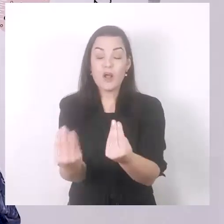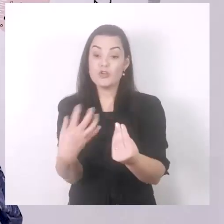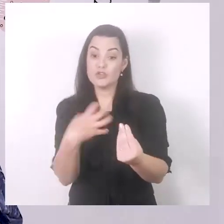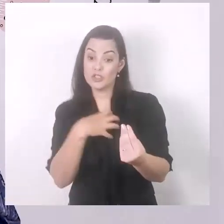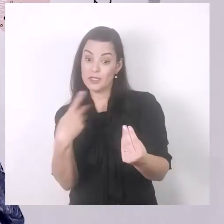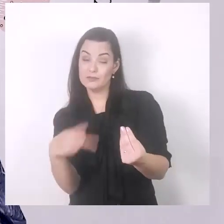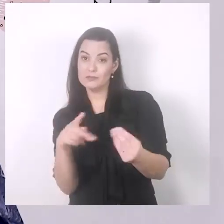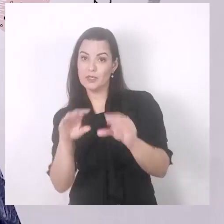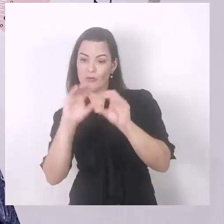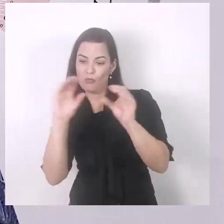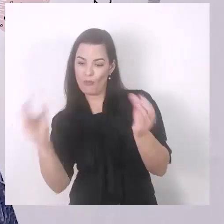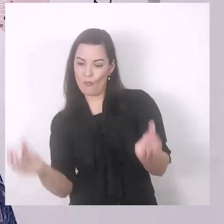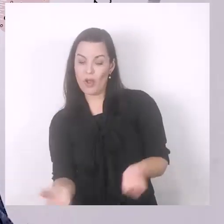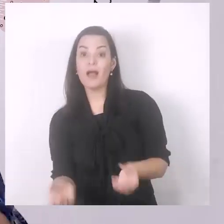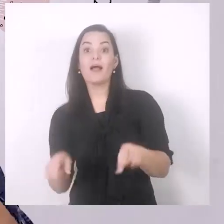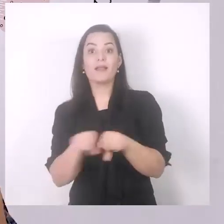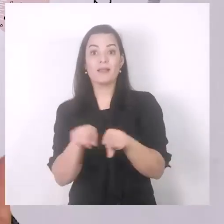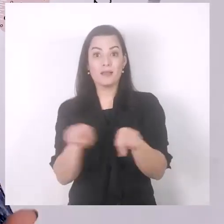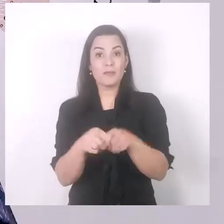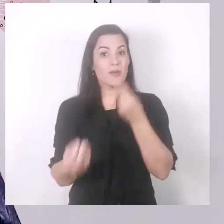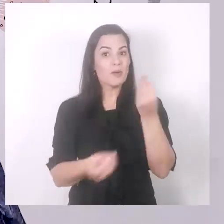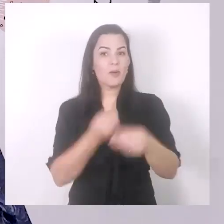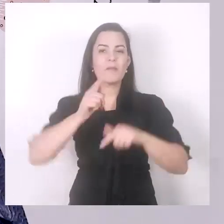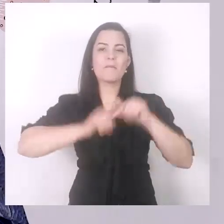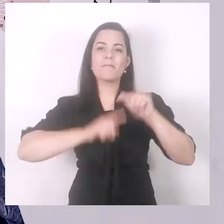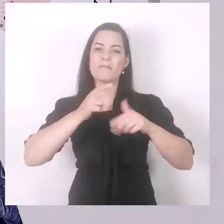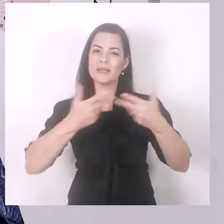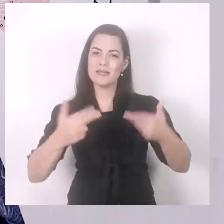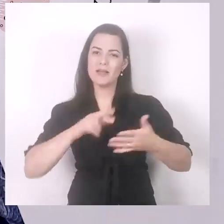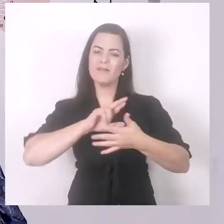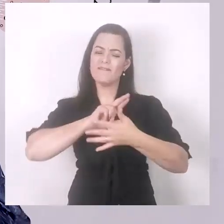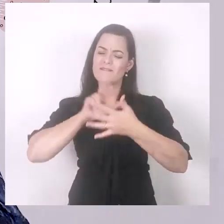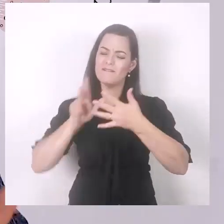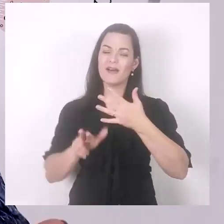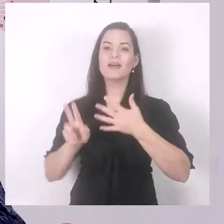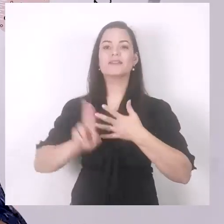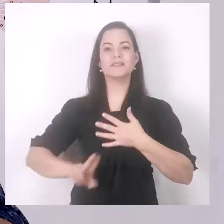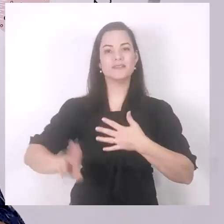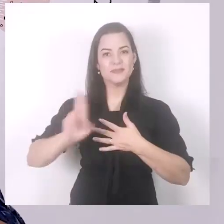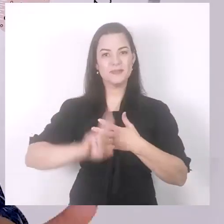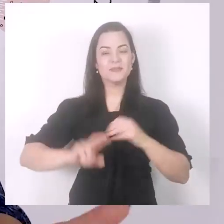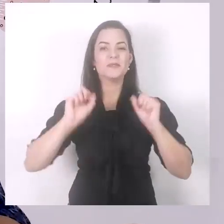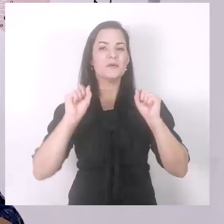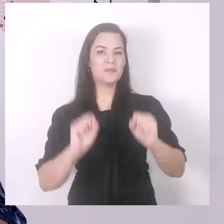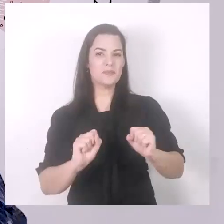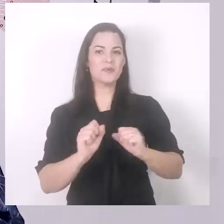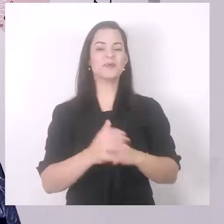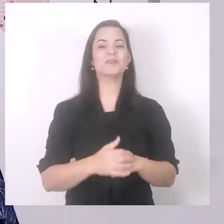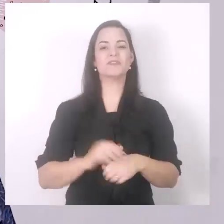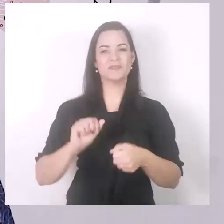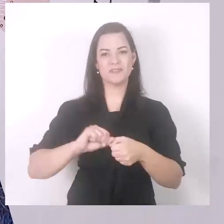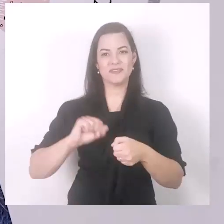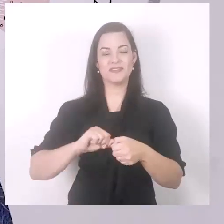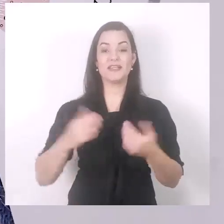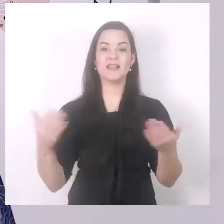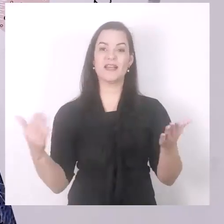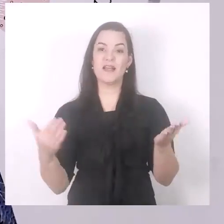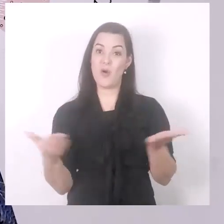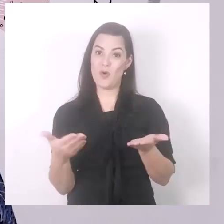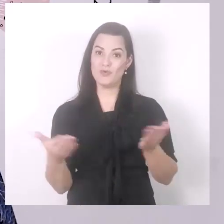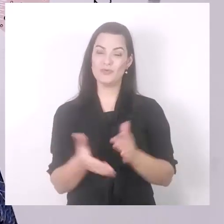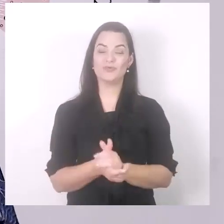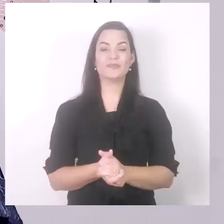da roda, mas também nos materiais nos quais ela pode ser formada, construída atualmente,